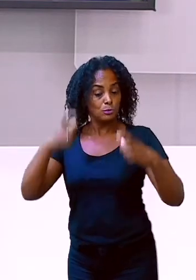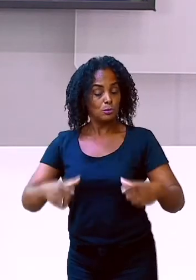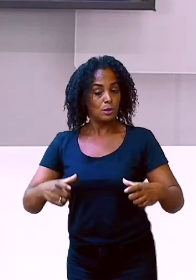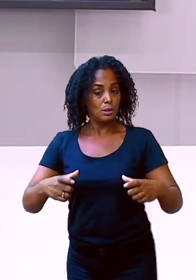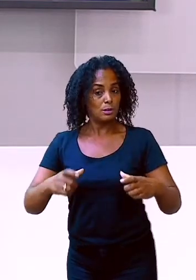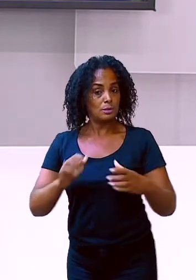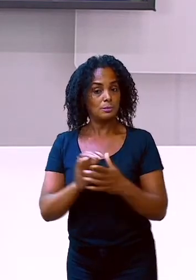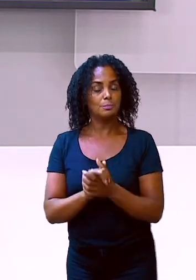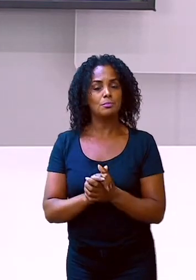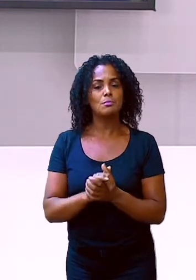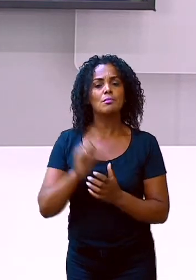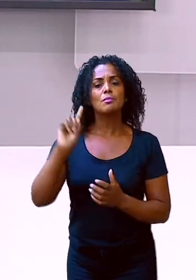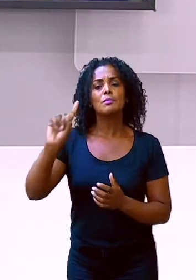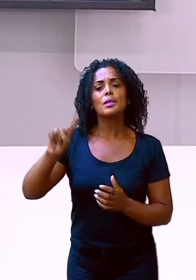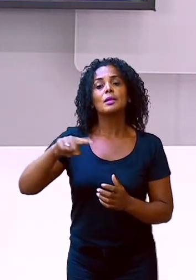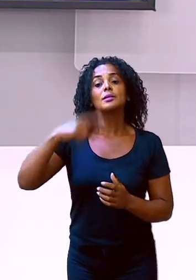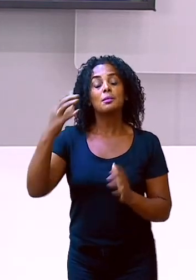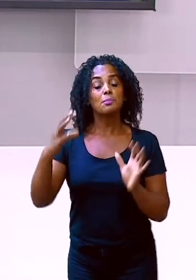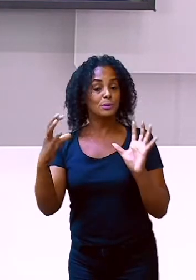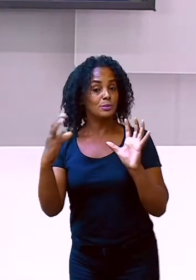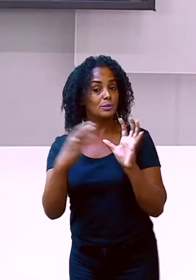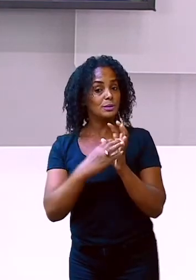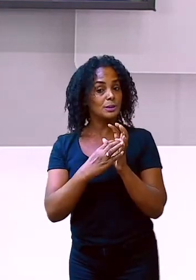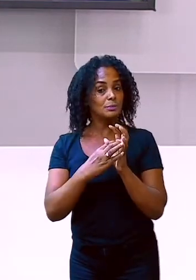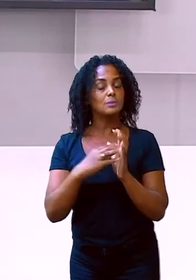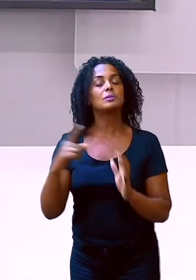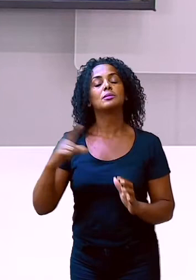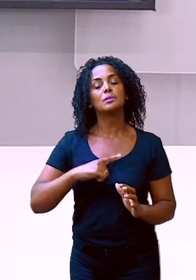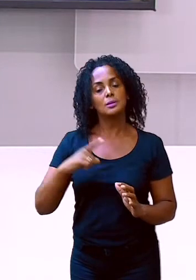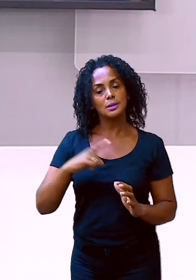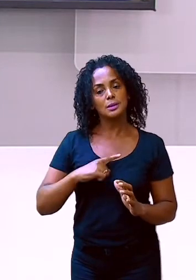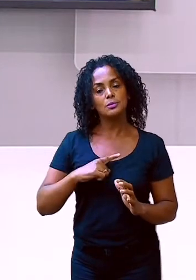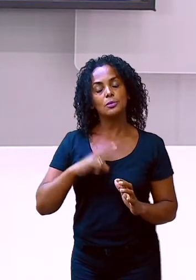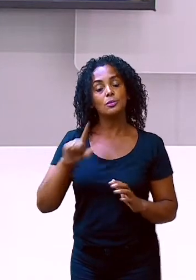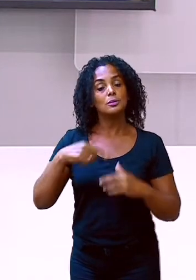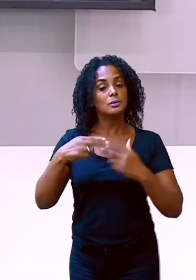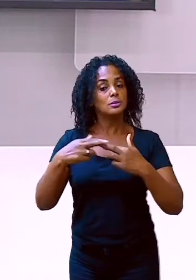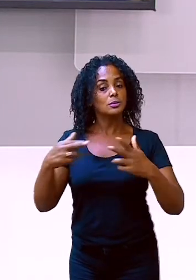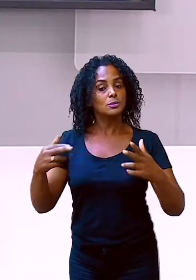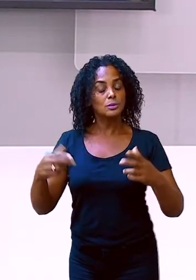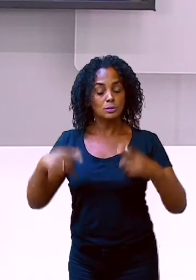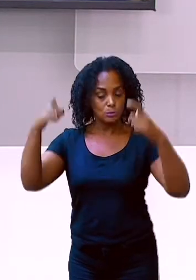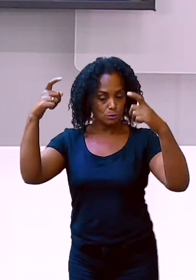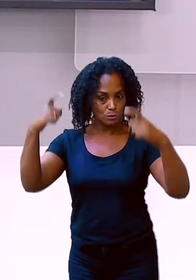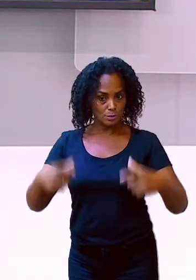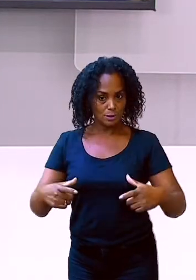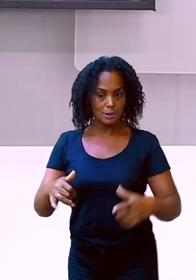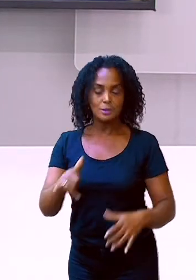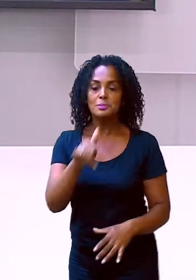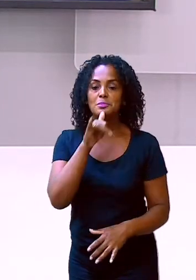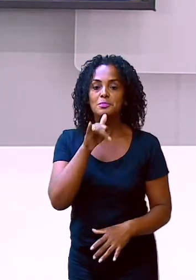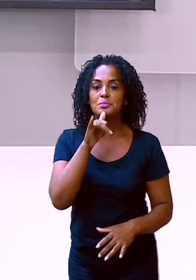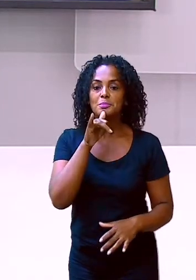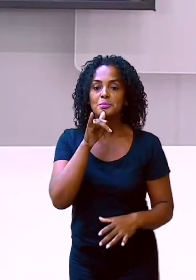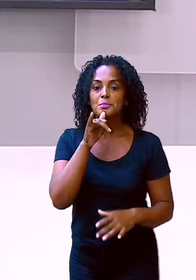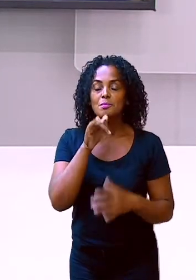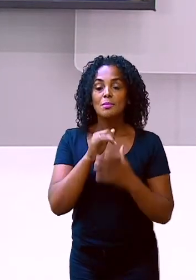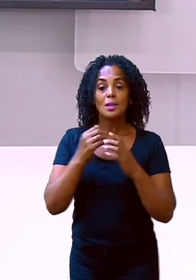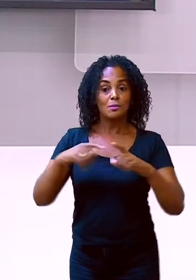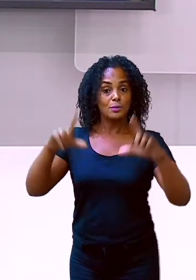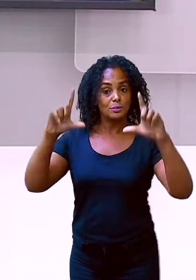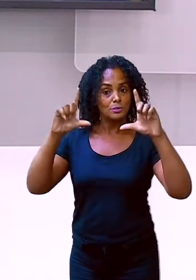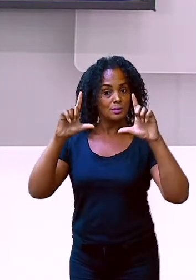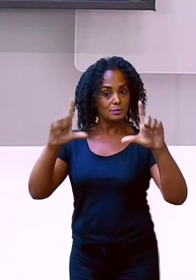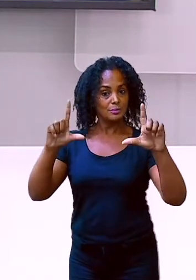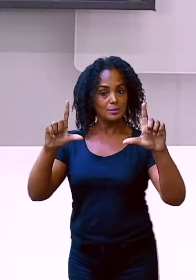Depois dos símbolos, nós temos outras representações do ambiente, como, por exemplo, a